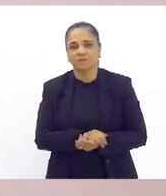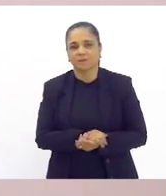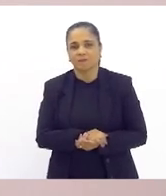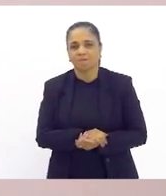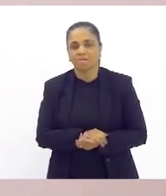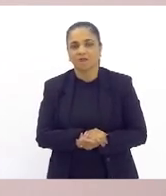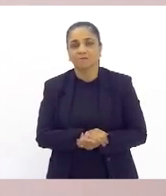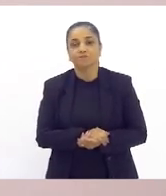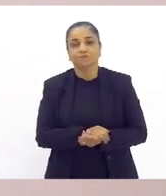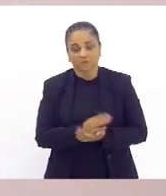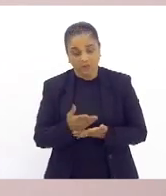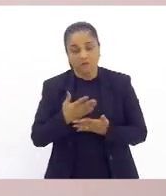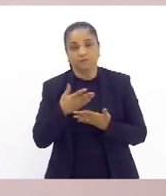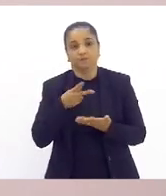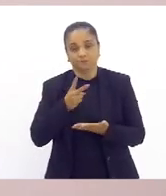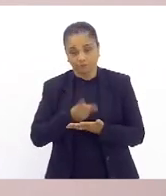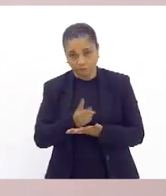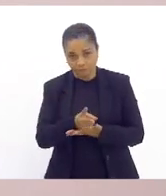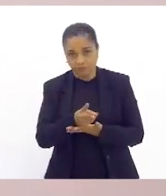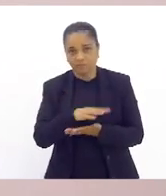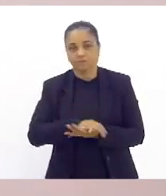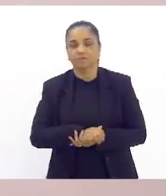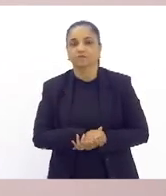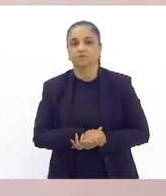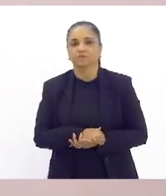bom Seguindo aqui